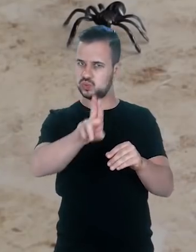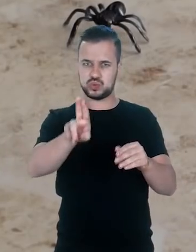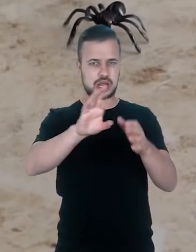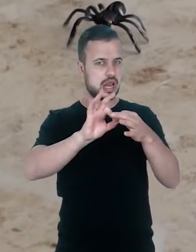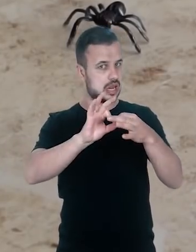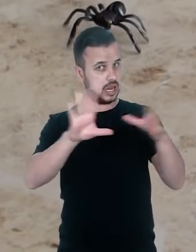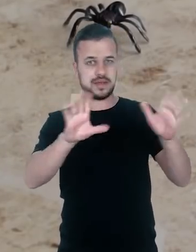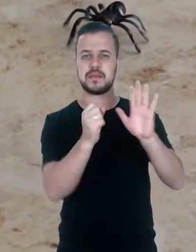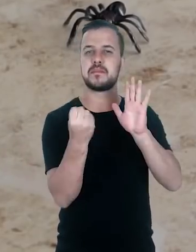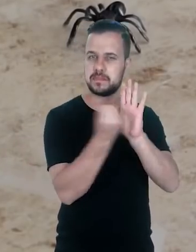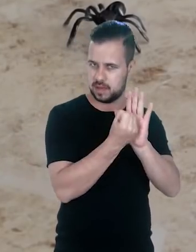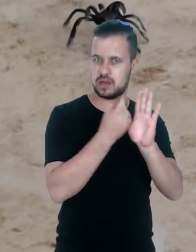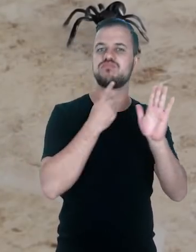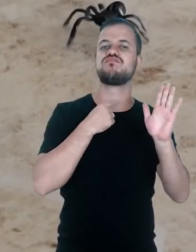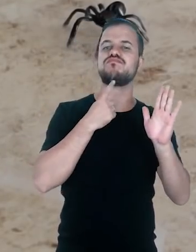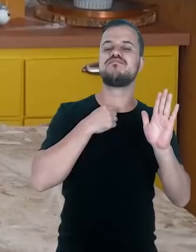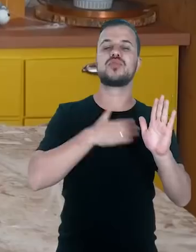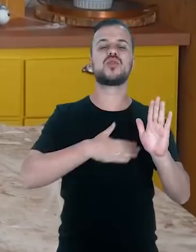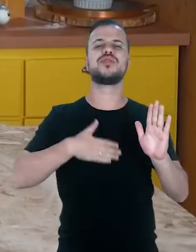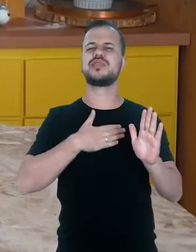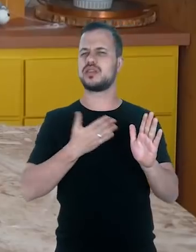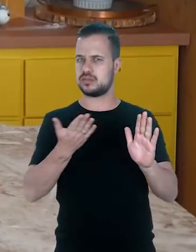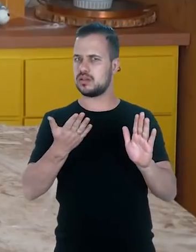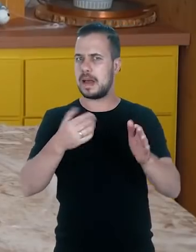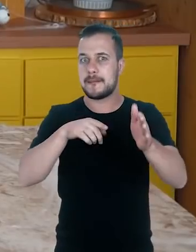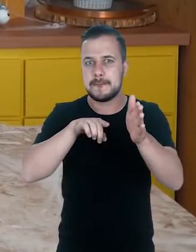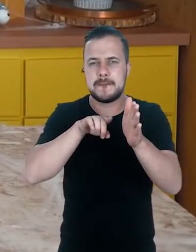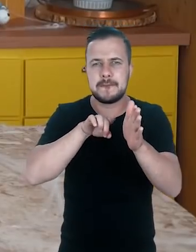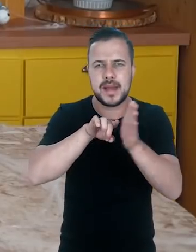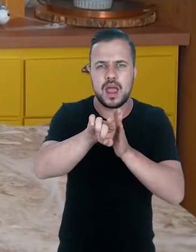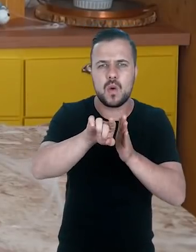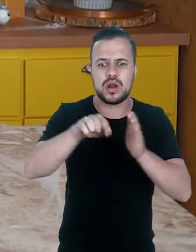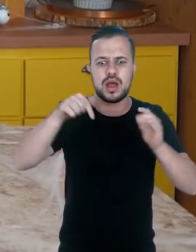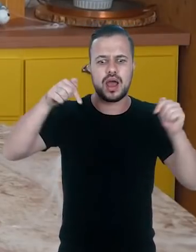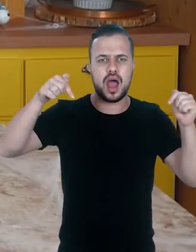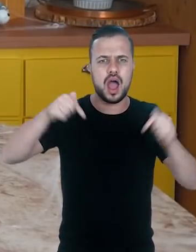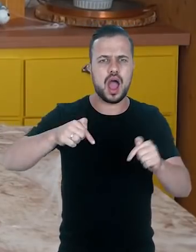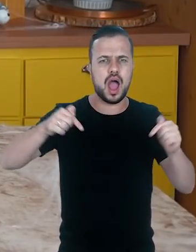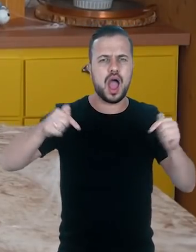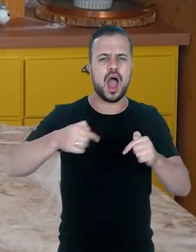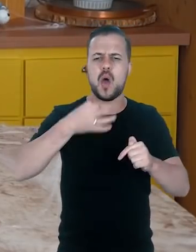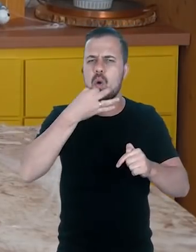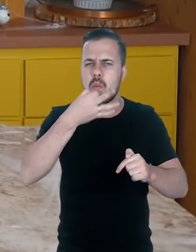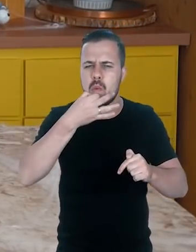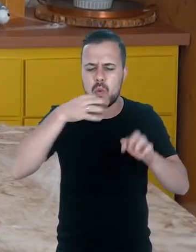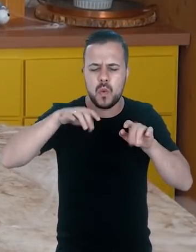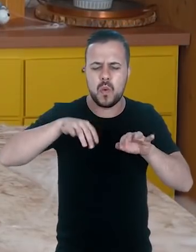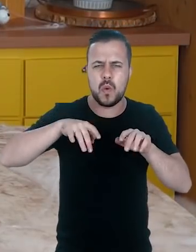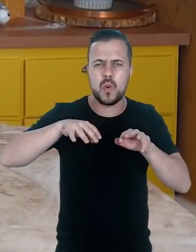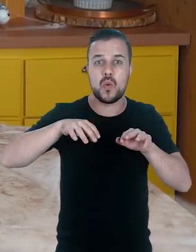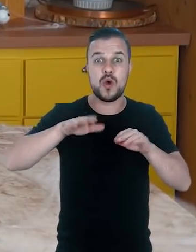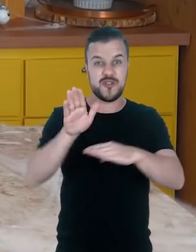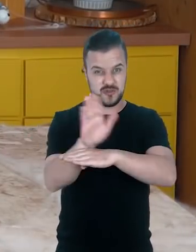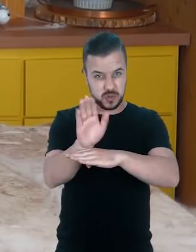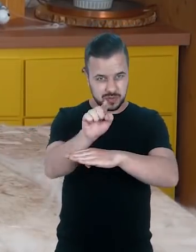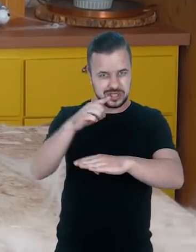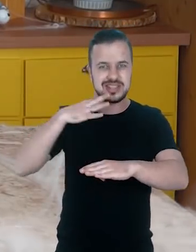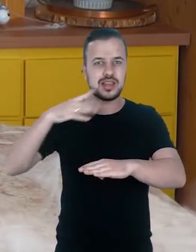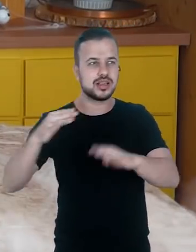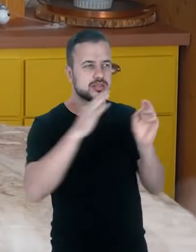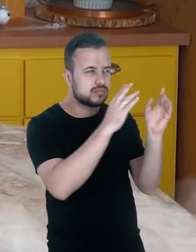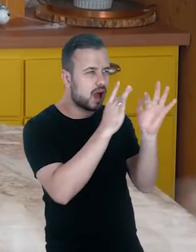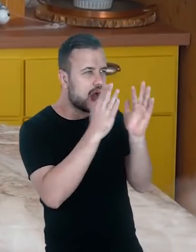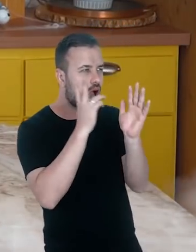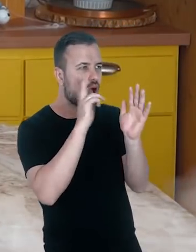você utiliza o leite da sua preferência, tá bom? E já vou fazer uma pergunta para vocês. Comentem embaixo qual é o filme que te dava mais medo